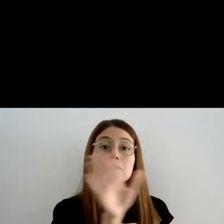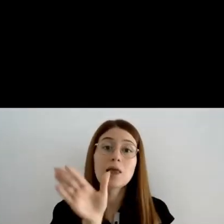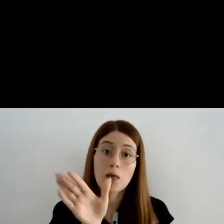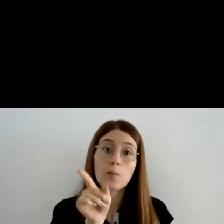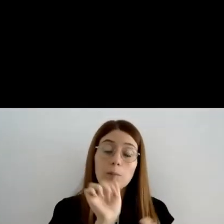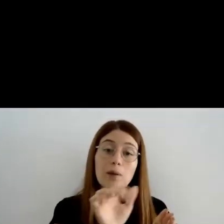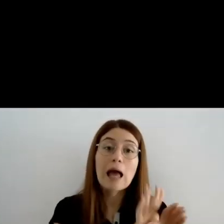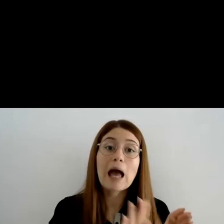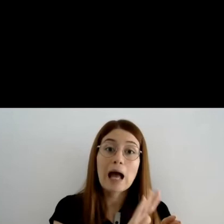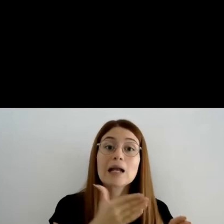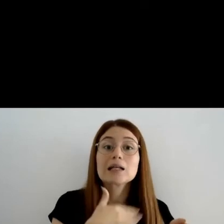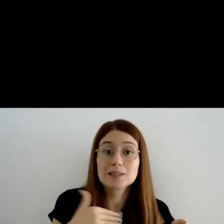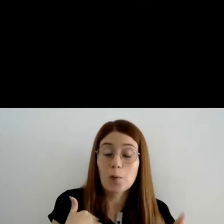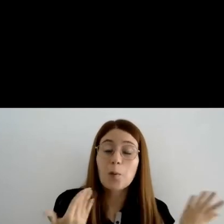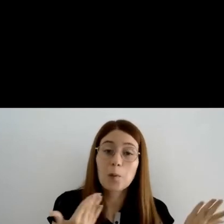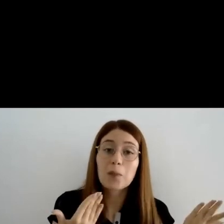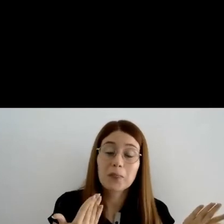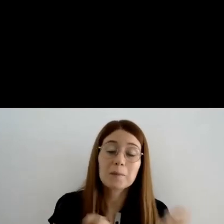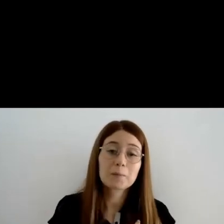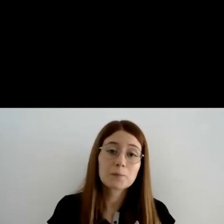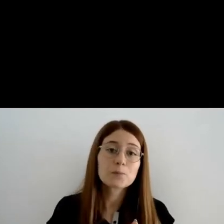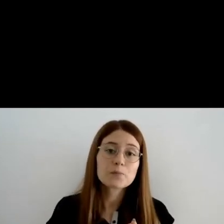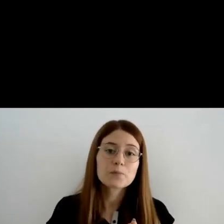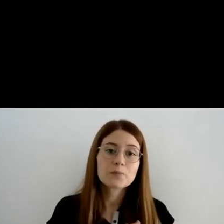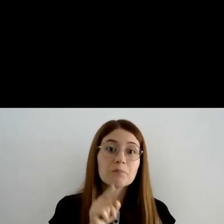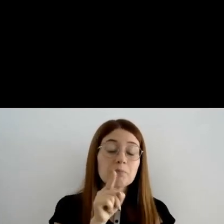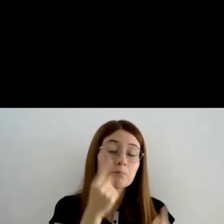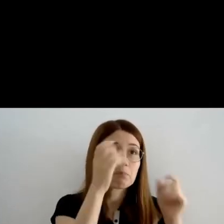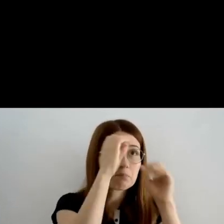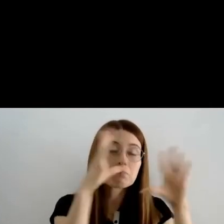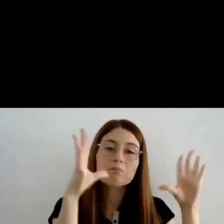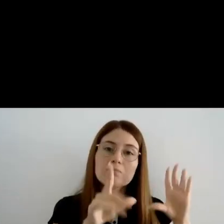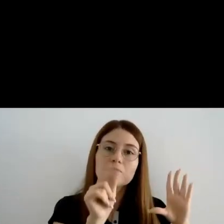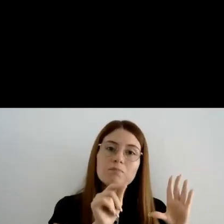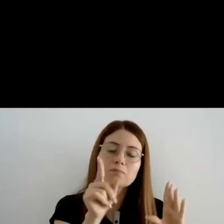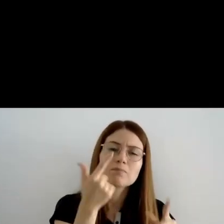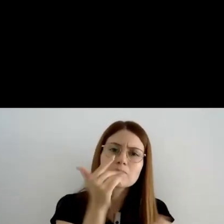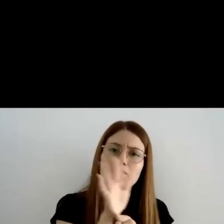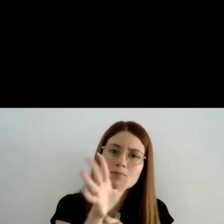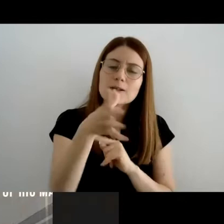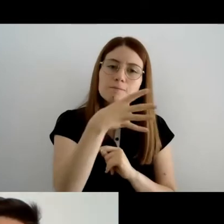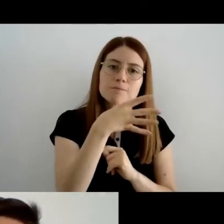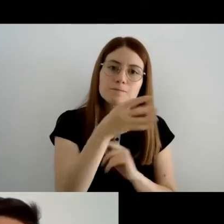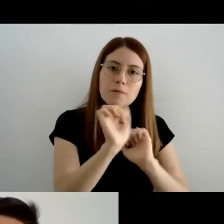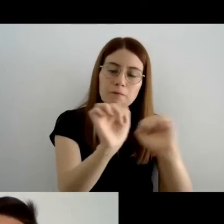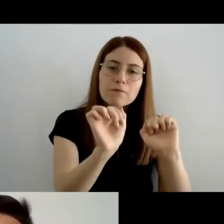para a área da saúde. Ficamos com essa ilustração e também com os exemplos que aqui nos deixou a doutora Rita Veloso.